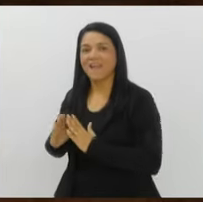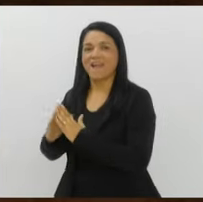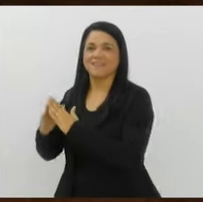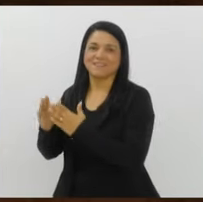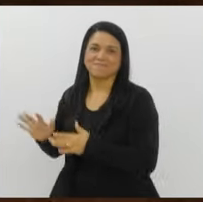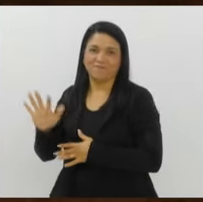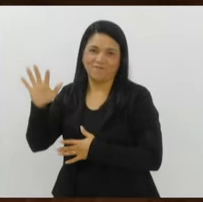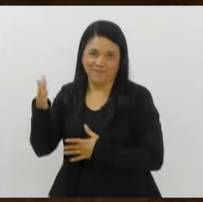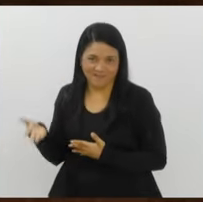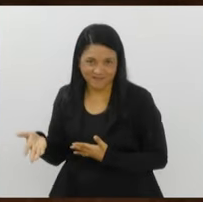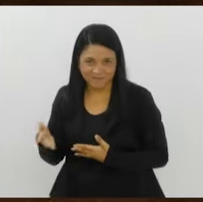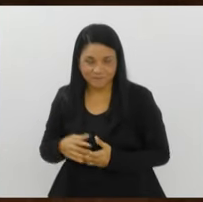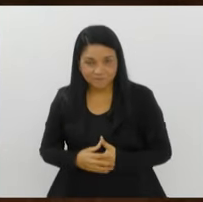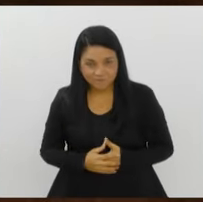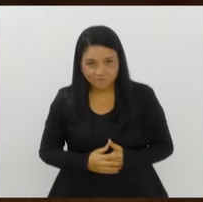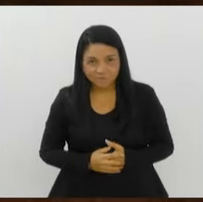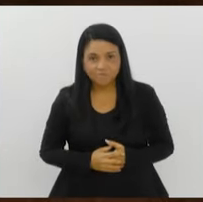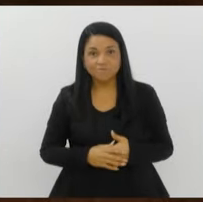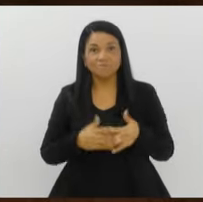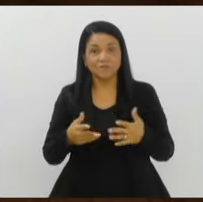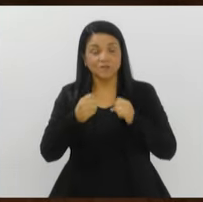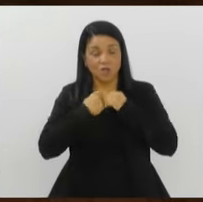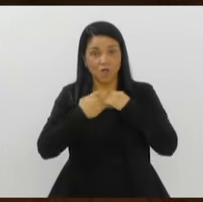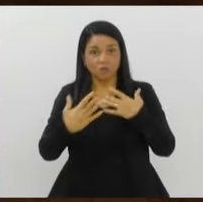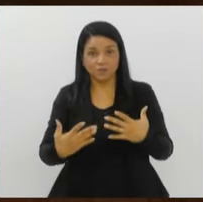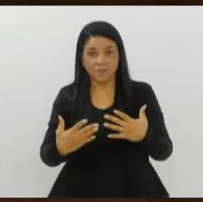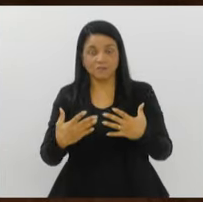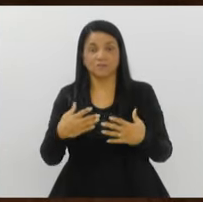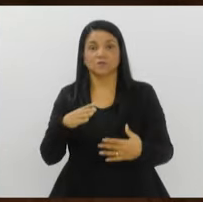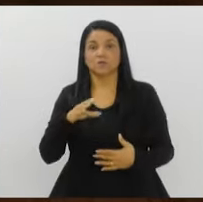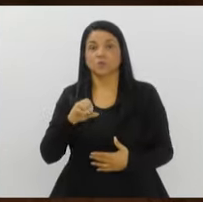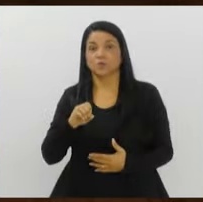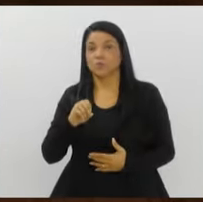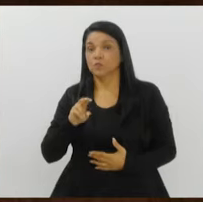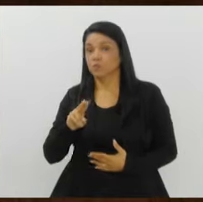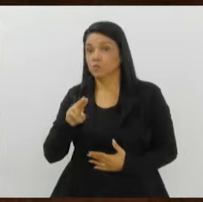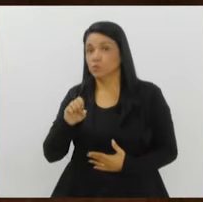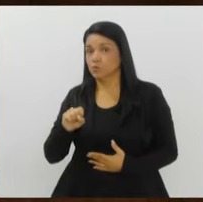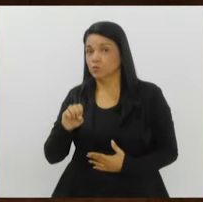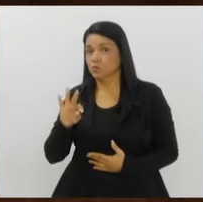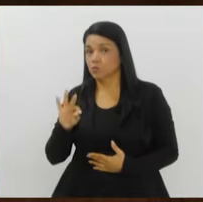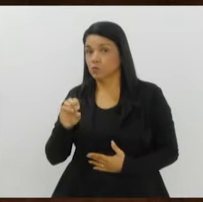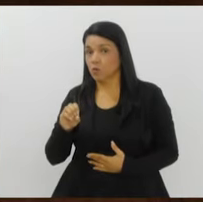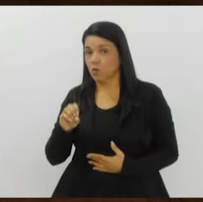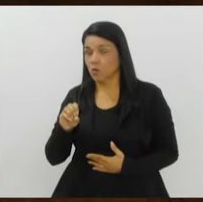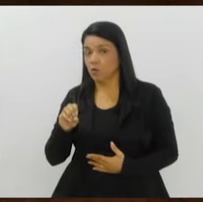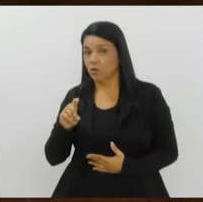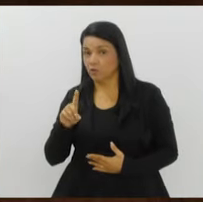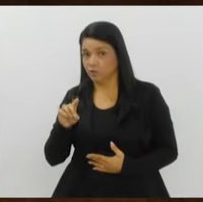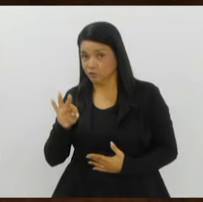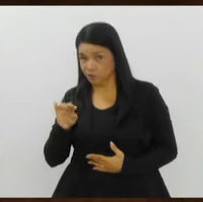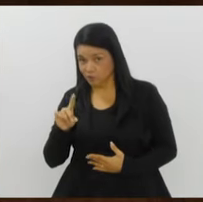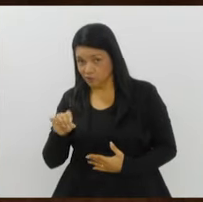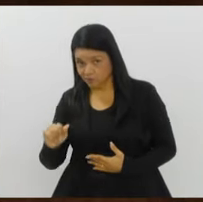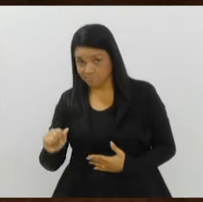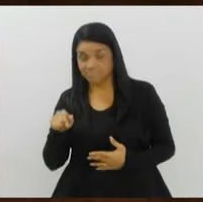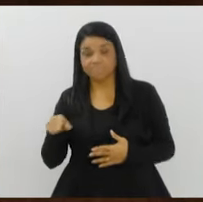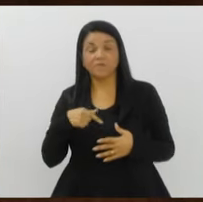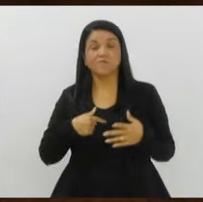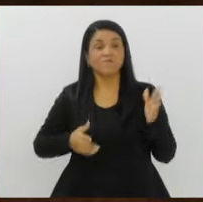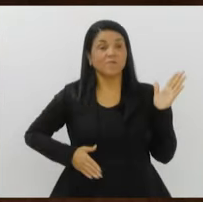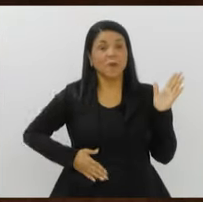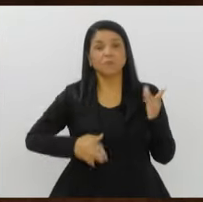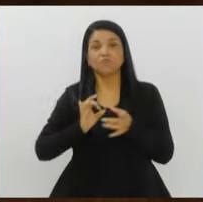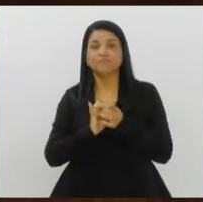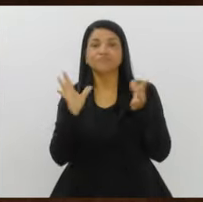Presidente, audiência de custódia, vagabundo vai sair rápido, infelizmente. Esses dias